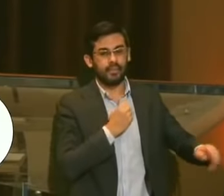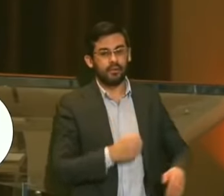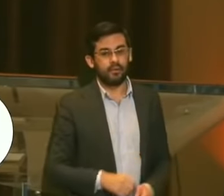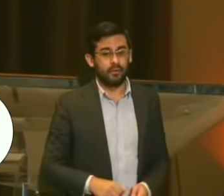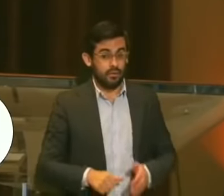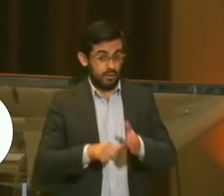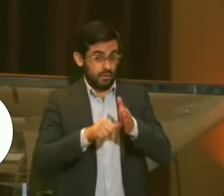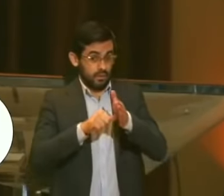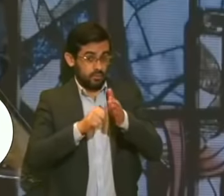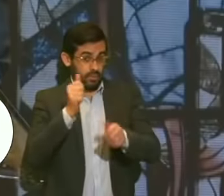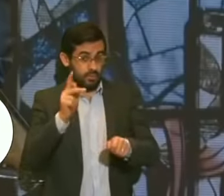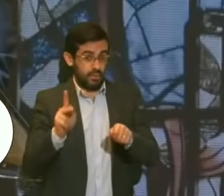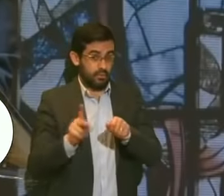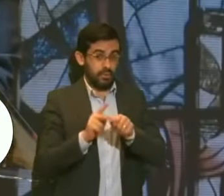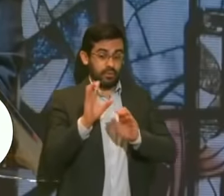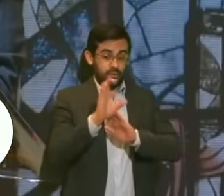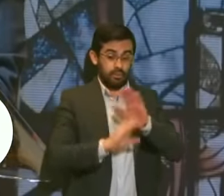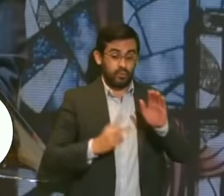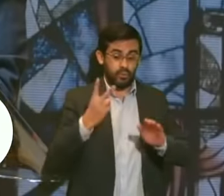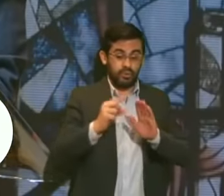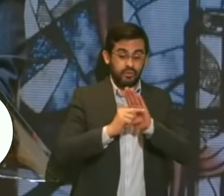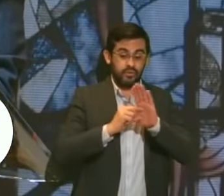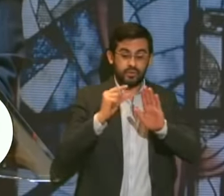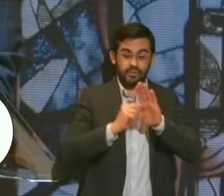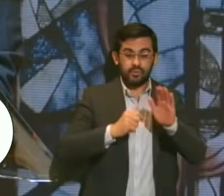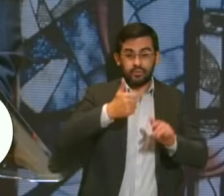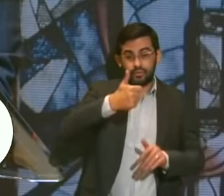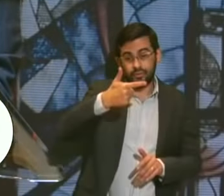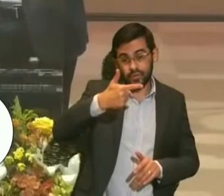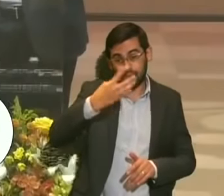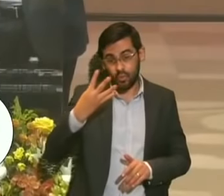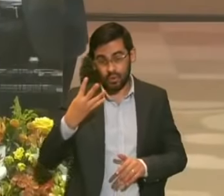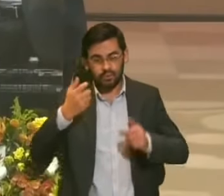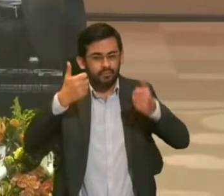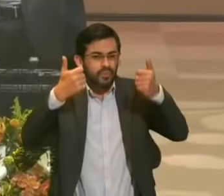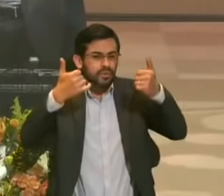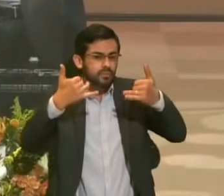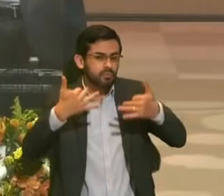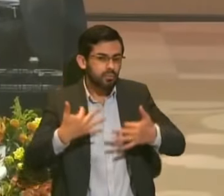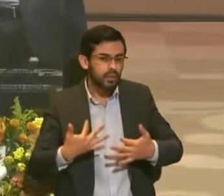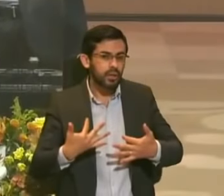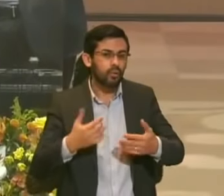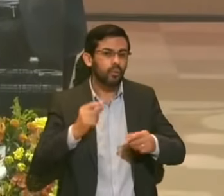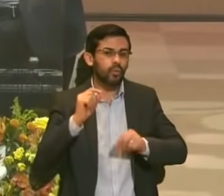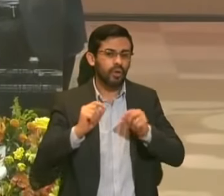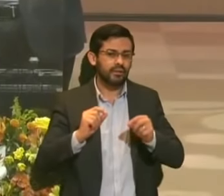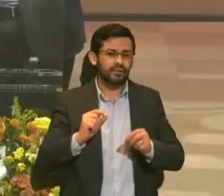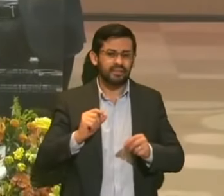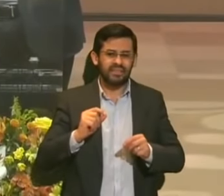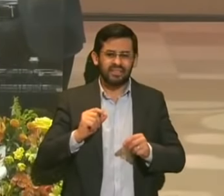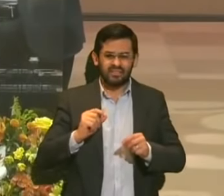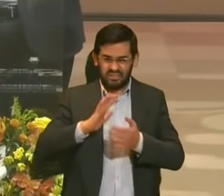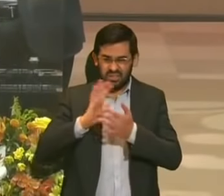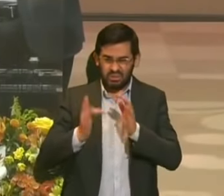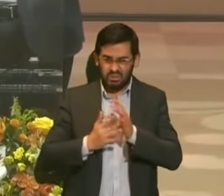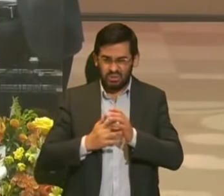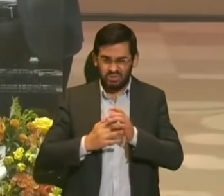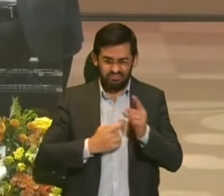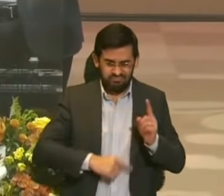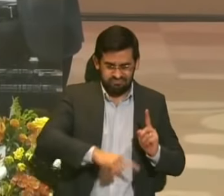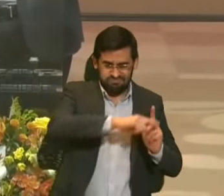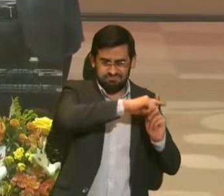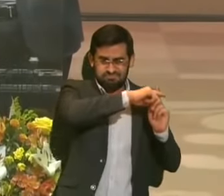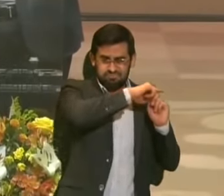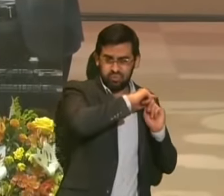1 Pedro capítulo 2, versículo 24 diz assim: carregando ele mesmo em seu corpo sobre o madeiro os nossos